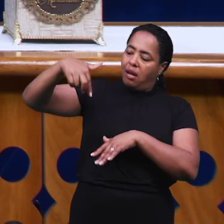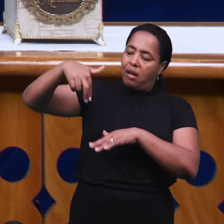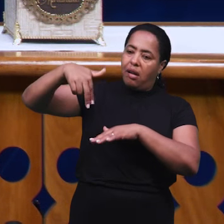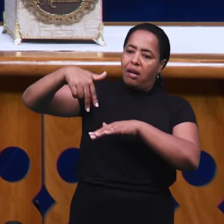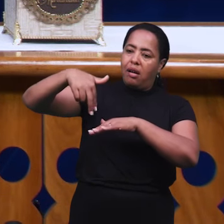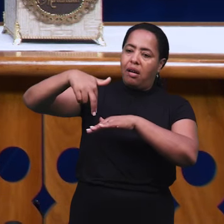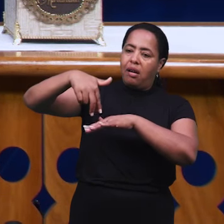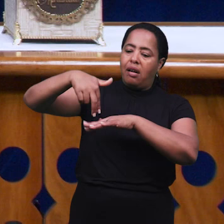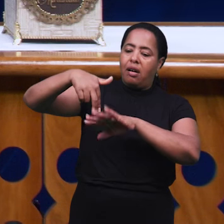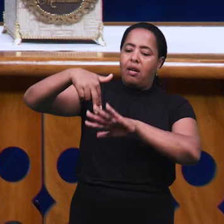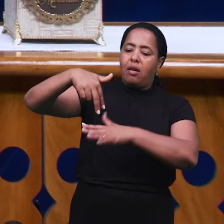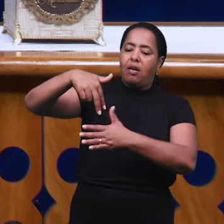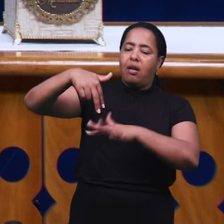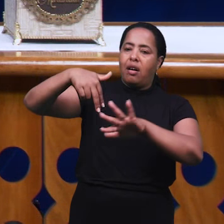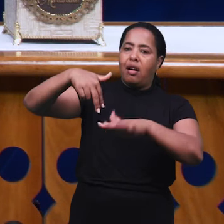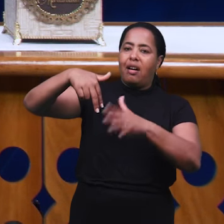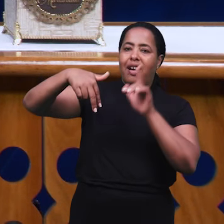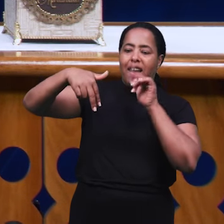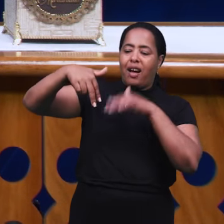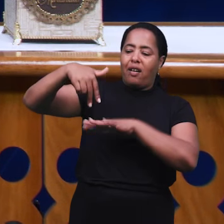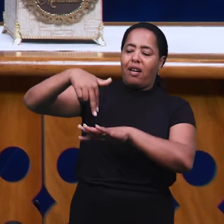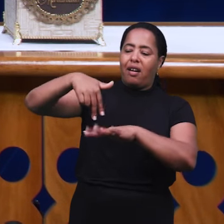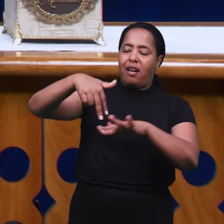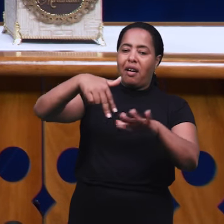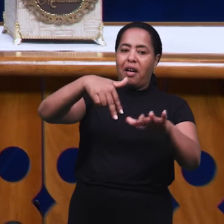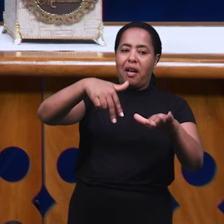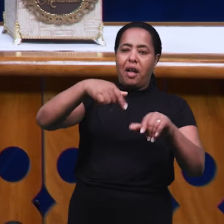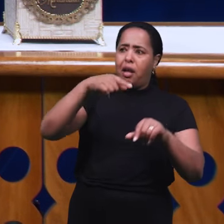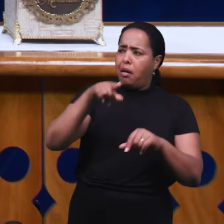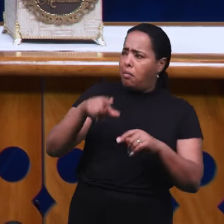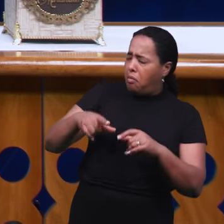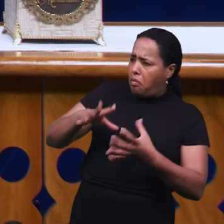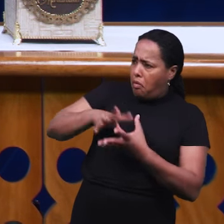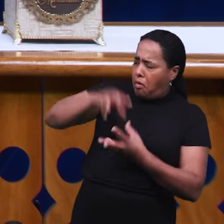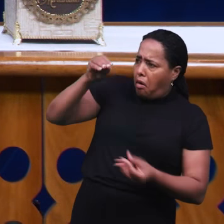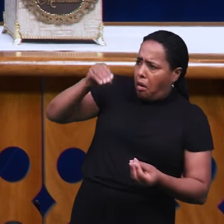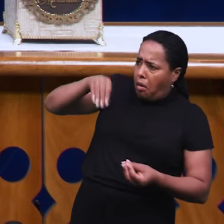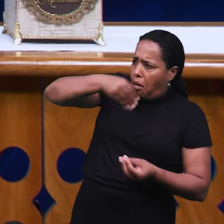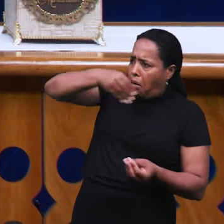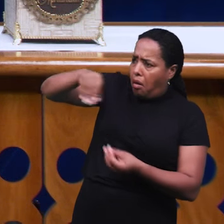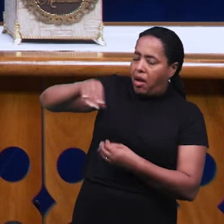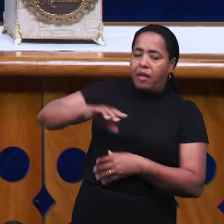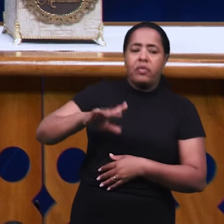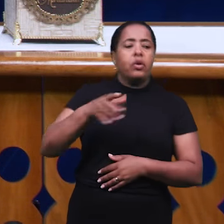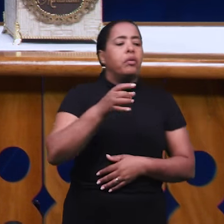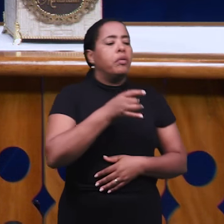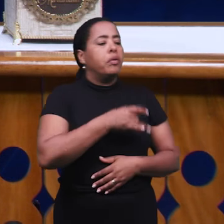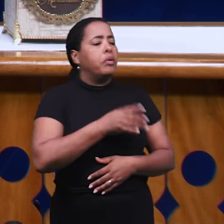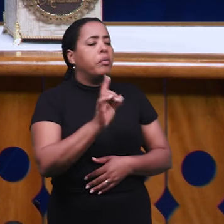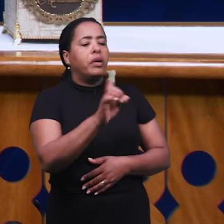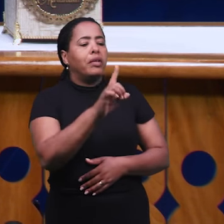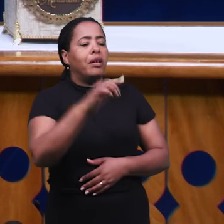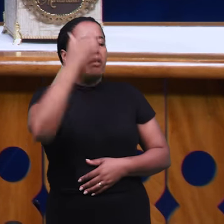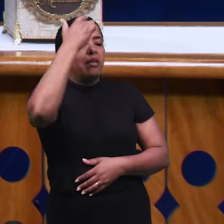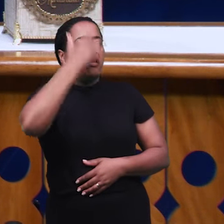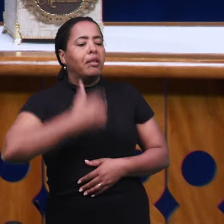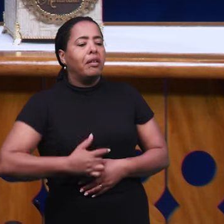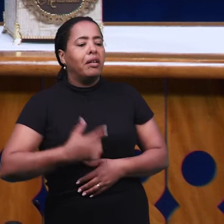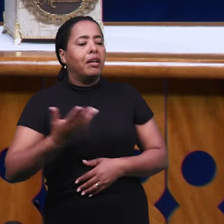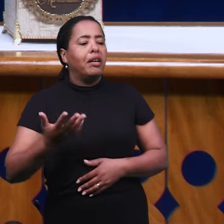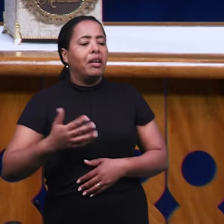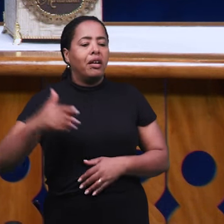andando sobre as águas. Até acharam assim, será que é um fantasma? Não, não tem mais, sou eu. Não temas, sou